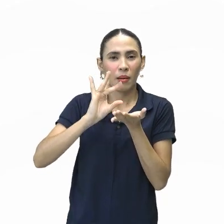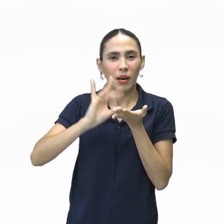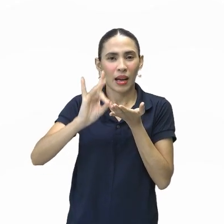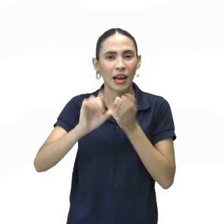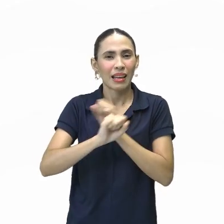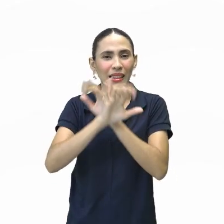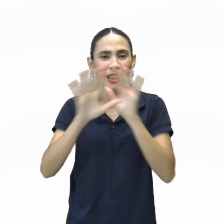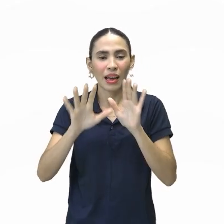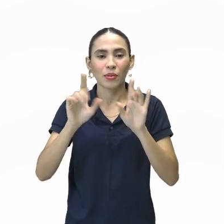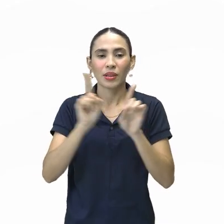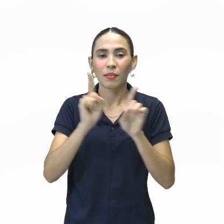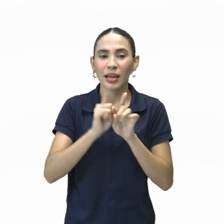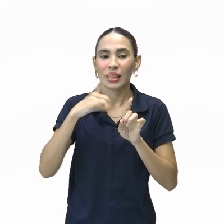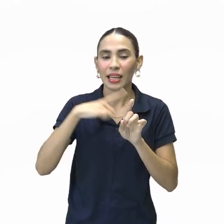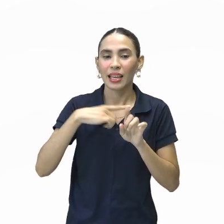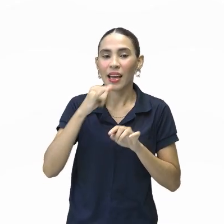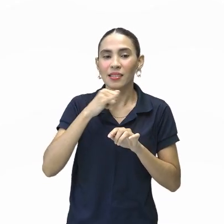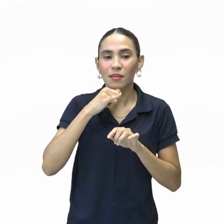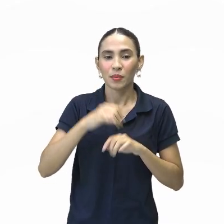exemplo. Acomete aí